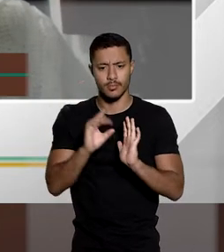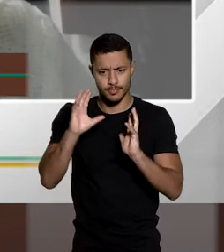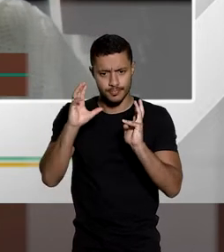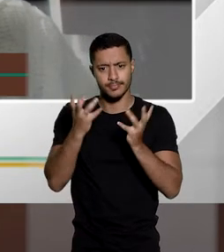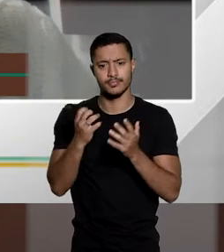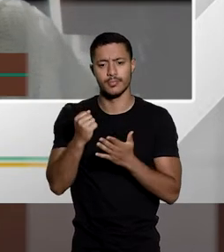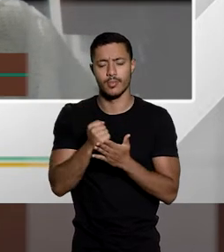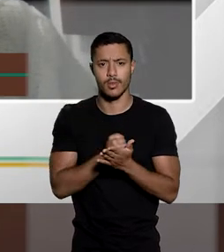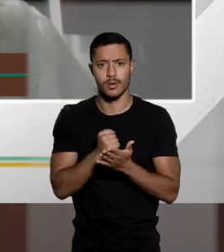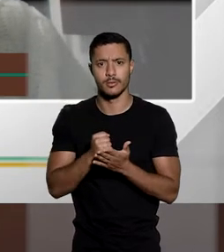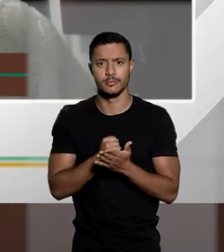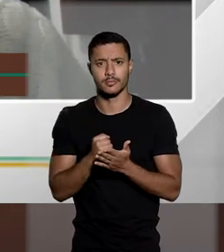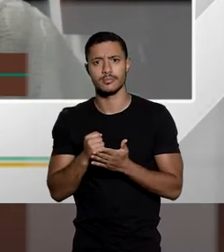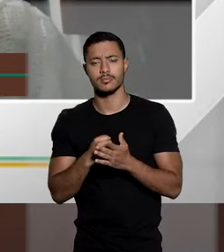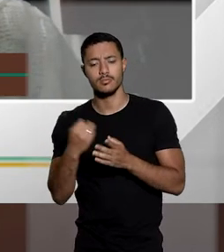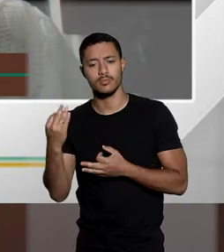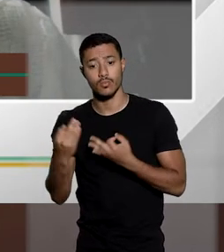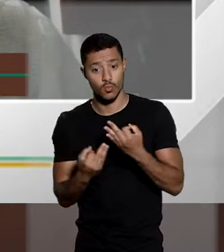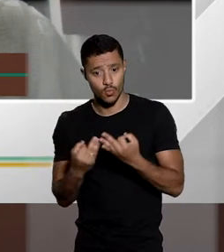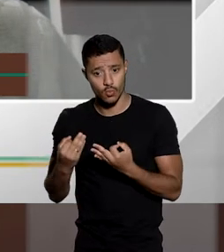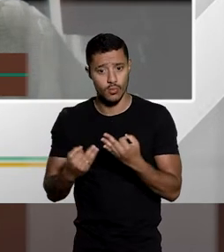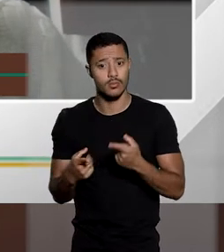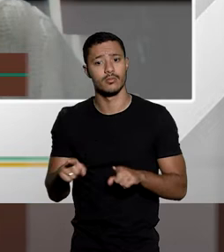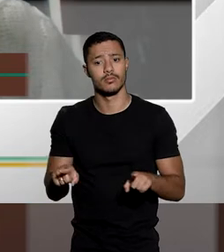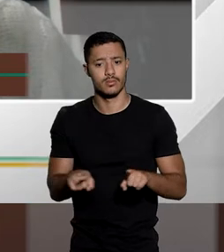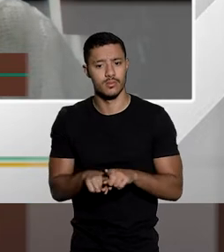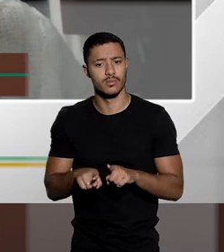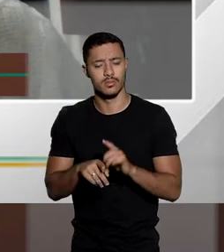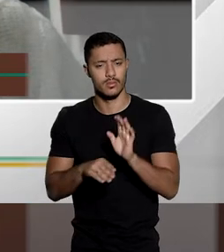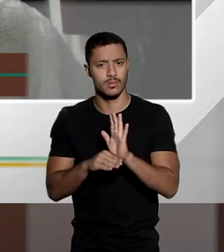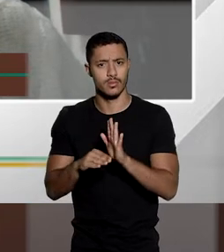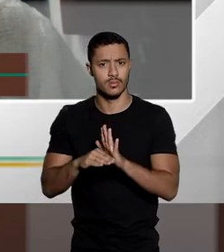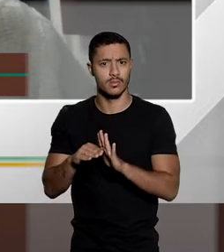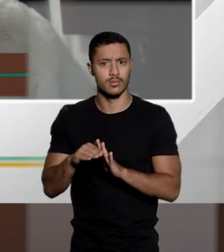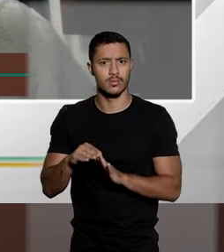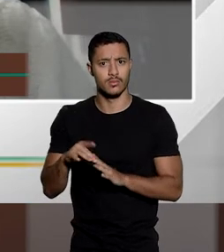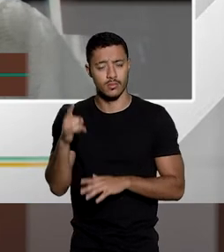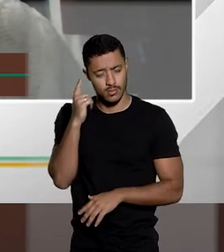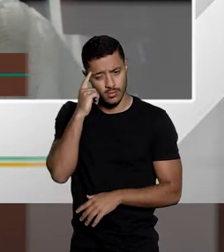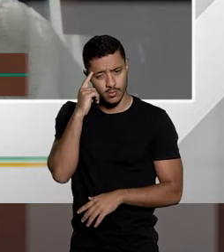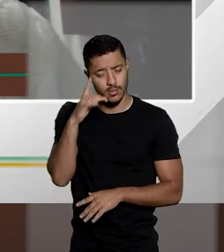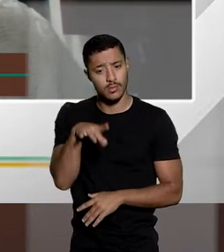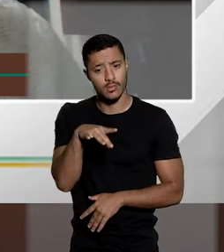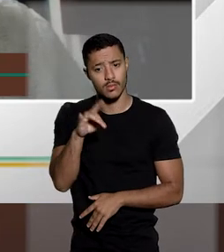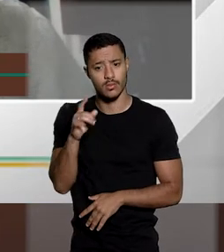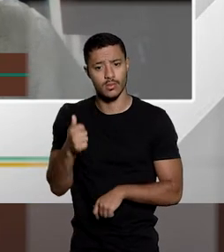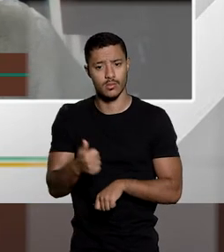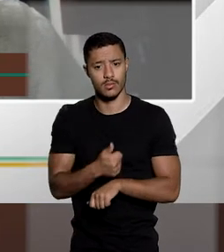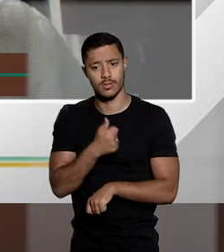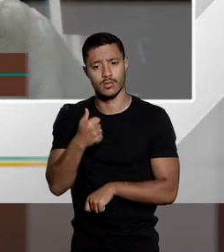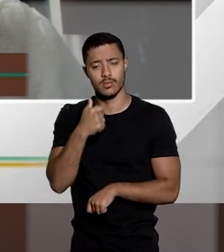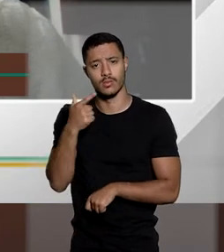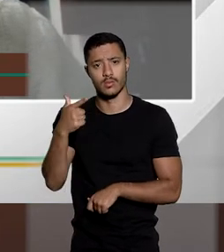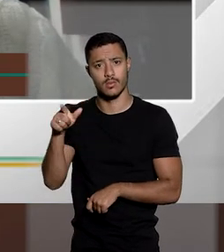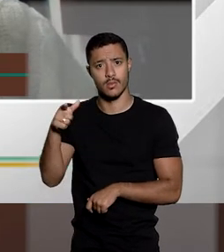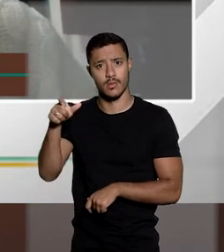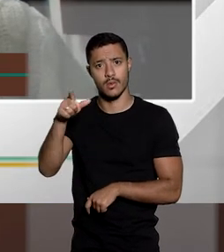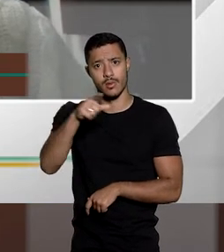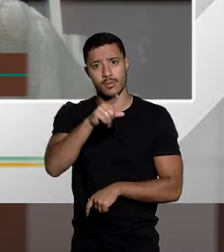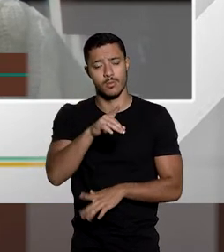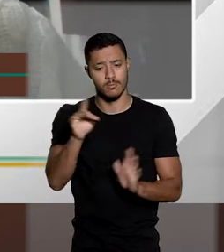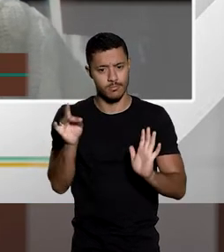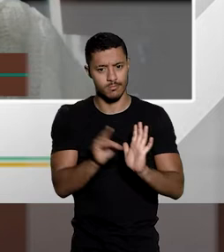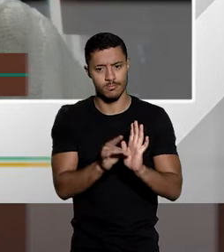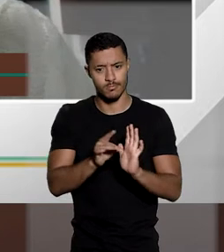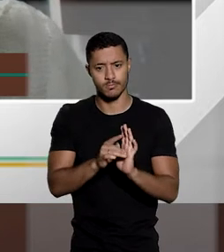celebrar o contrato, uma fase de julgamento para classificação das propostas e escolha da melhor, depois vem a homologação